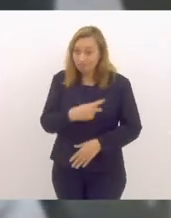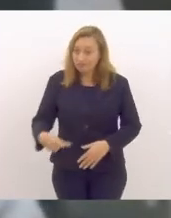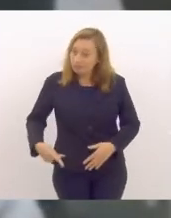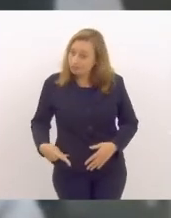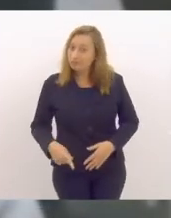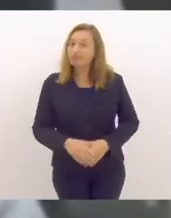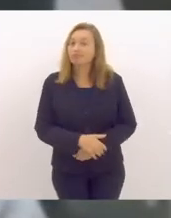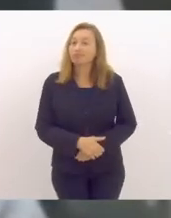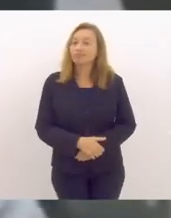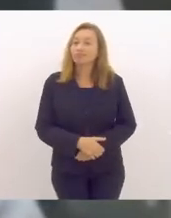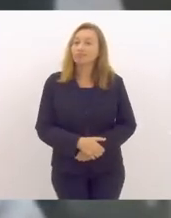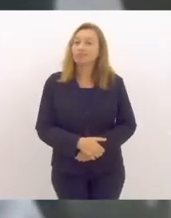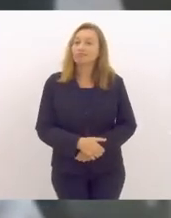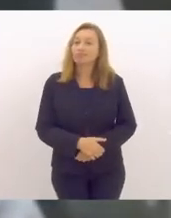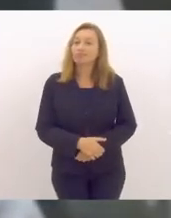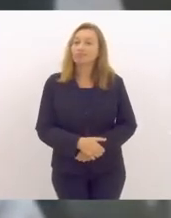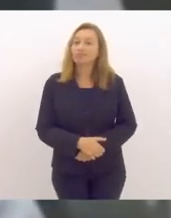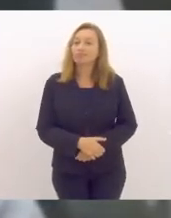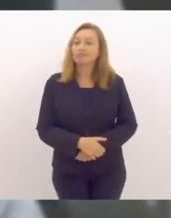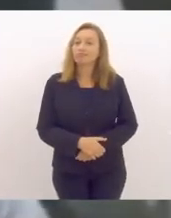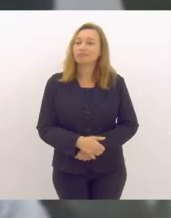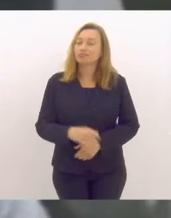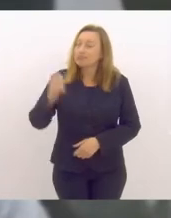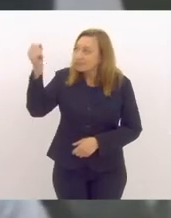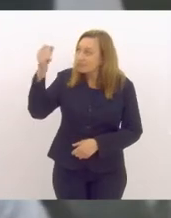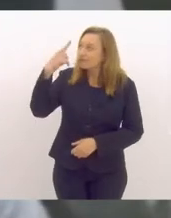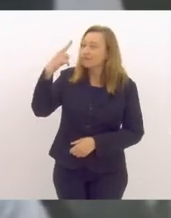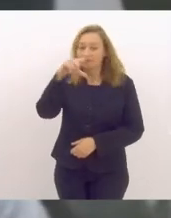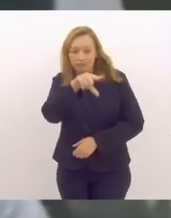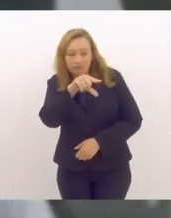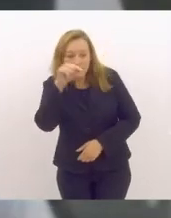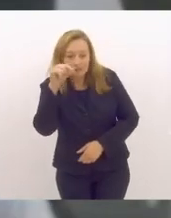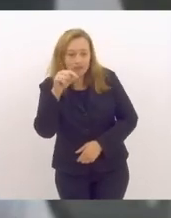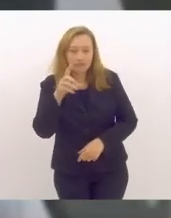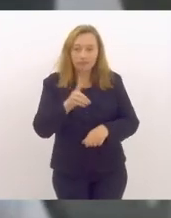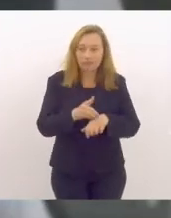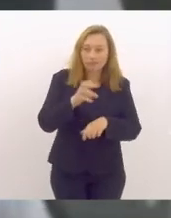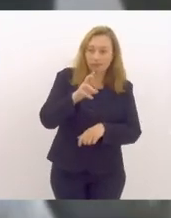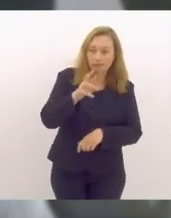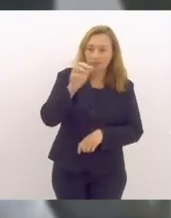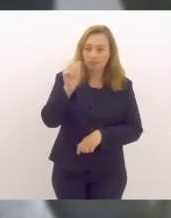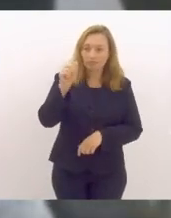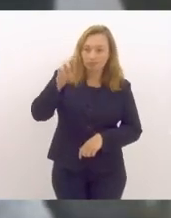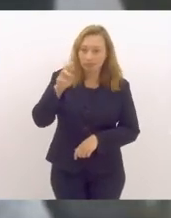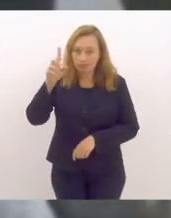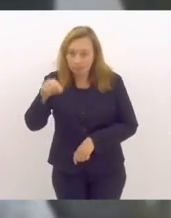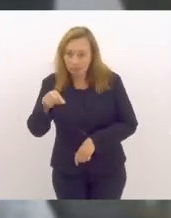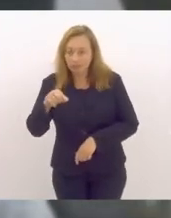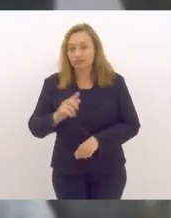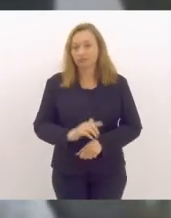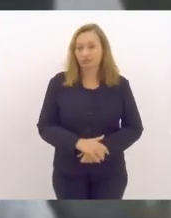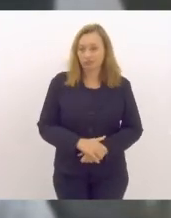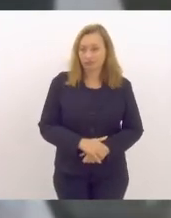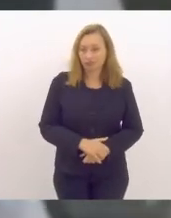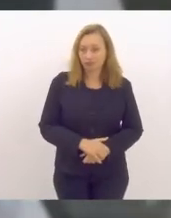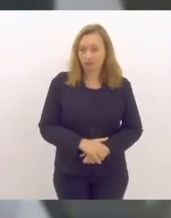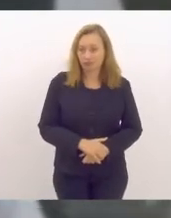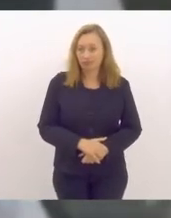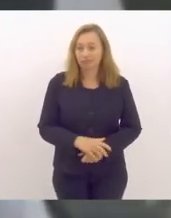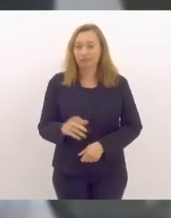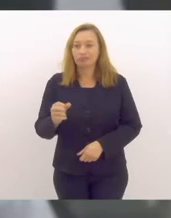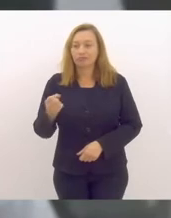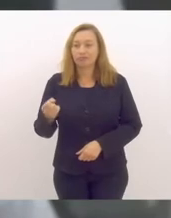Vossa Excelência estava iluminado na escolha do doutor André Luiz Machado, ex-presidente